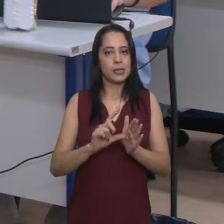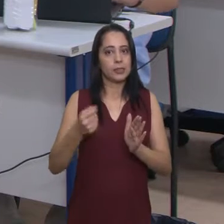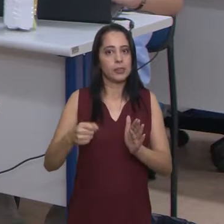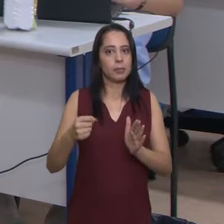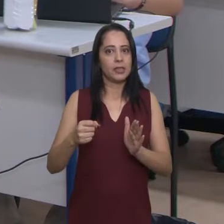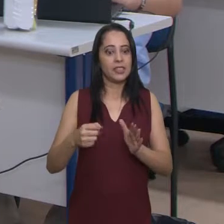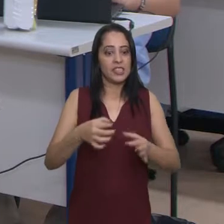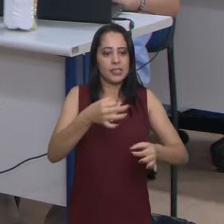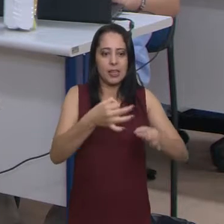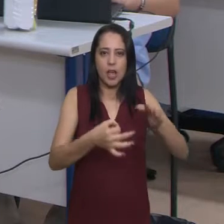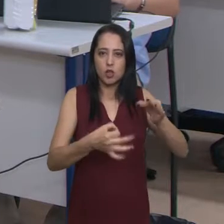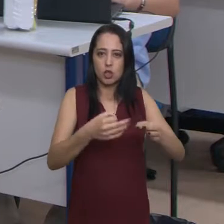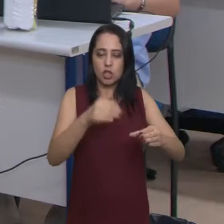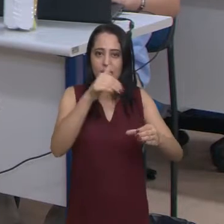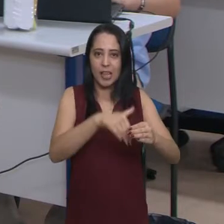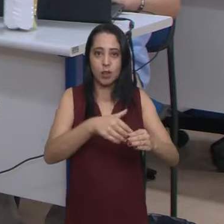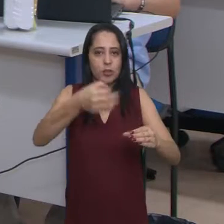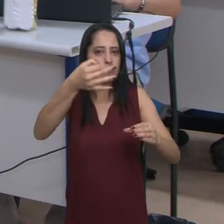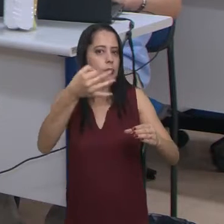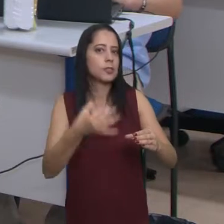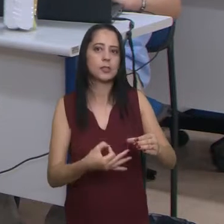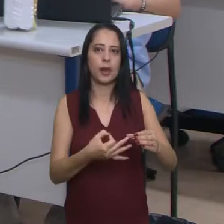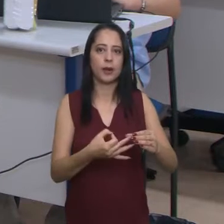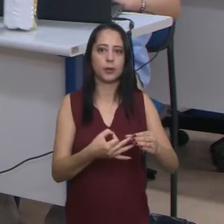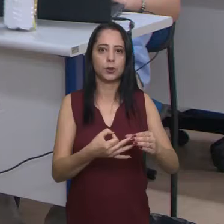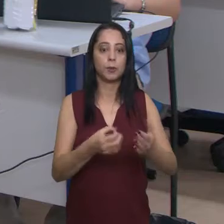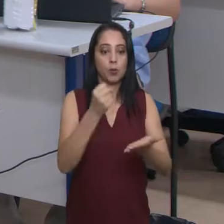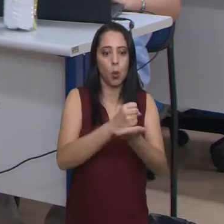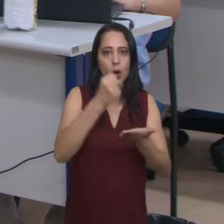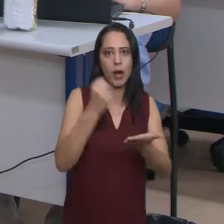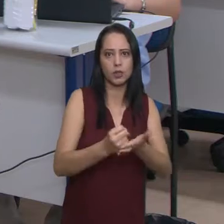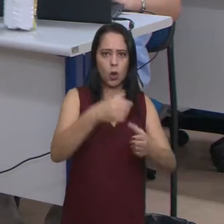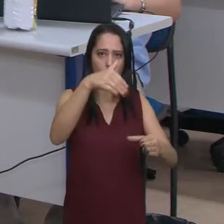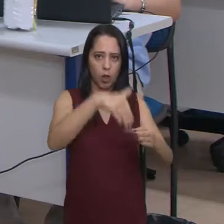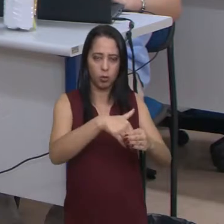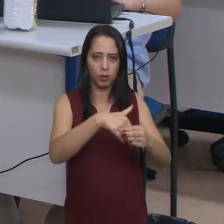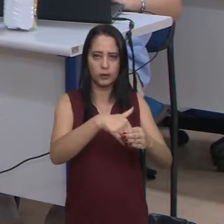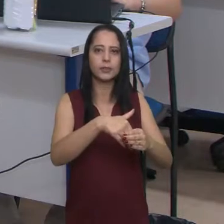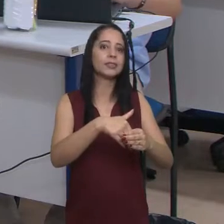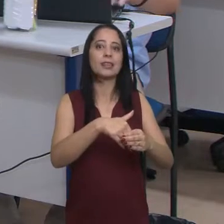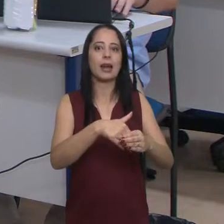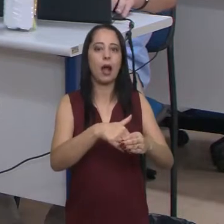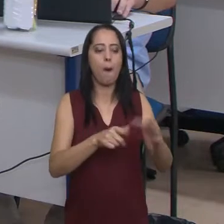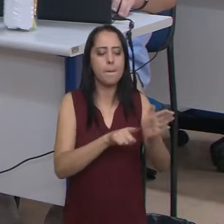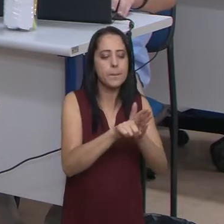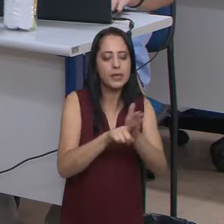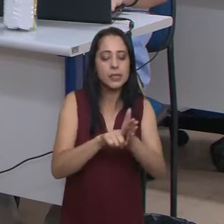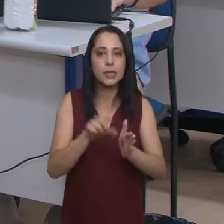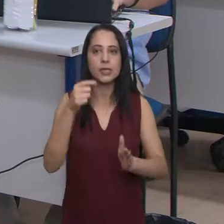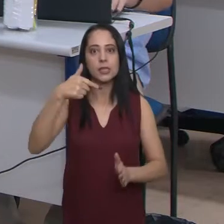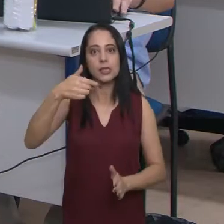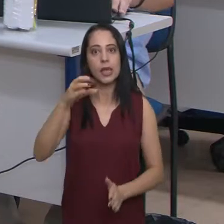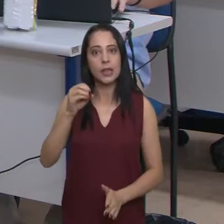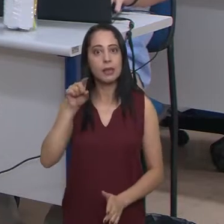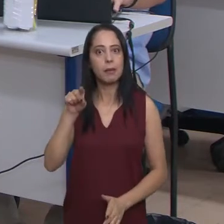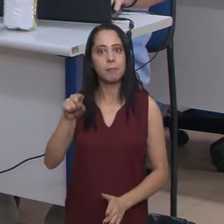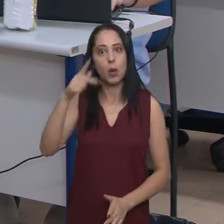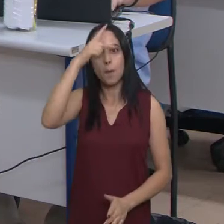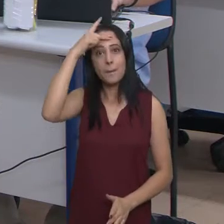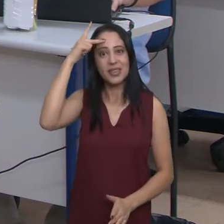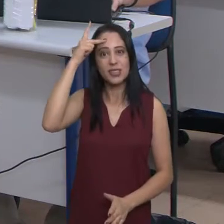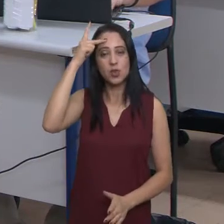Justiça Eleitoral. Só que aqui em São José, de acordo com o cartório eleitoral da cidade, cerca de 70 mil eleitores